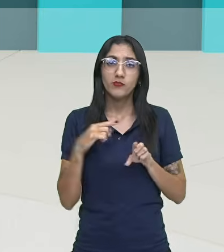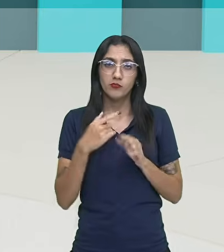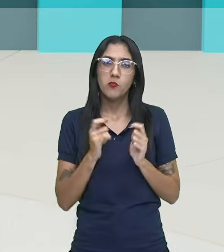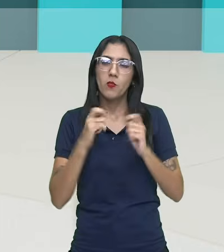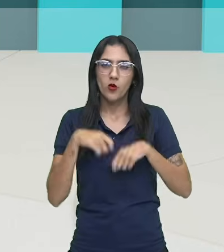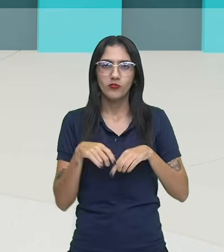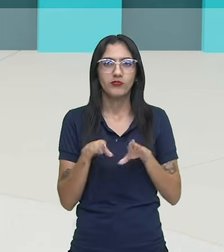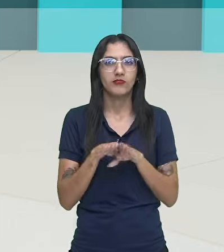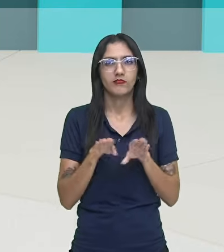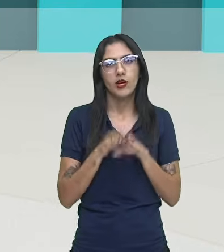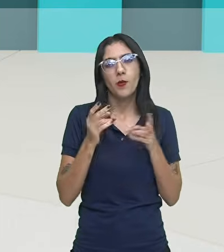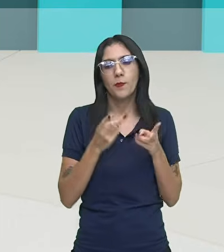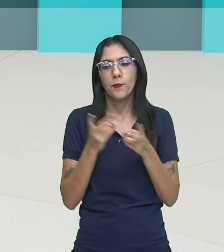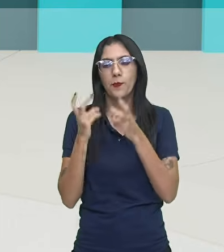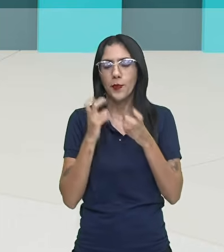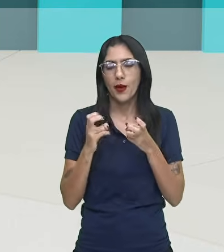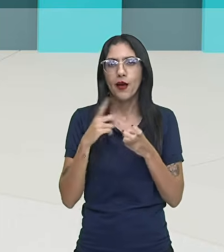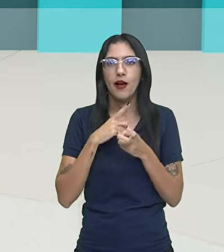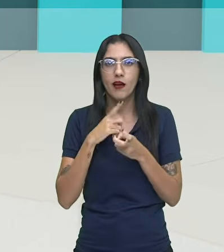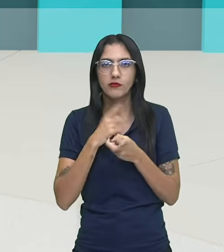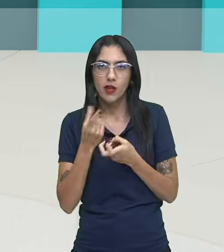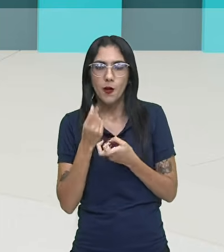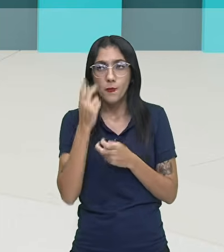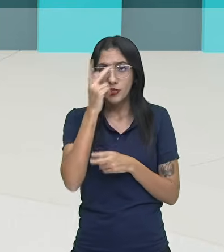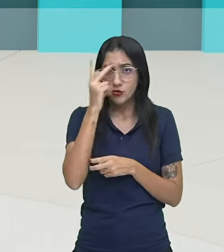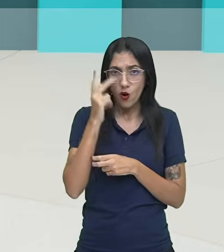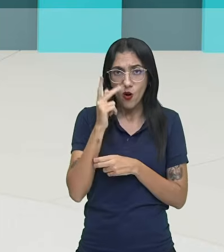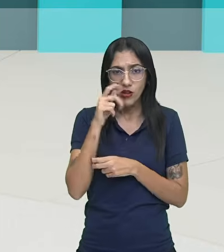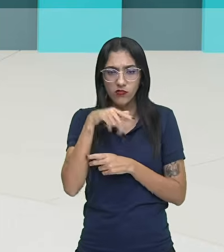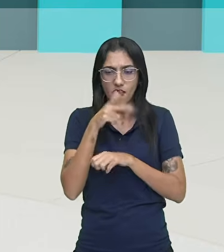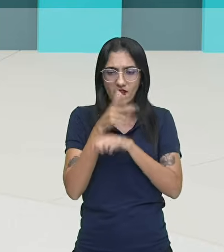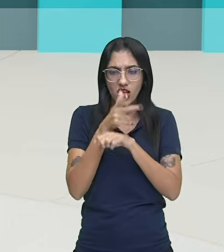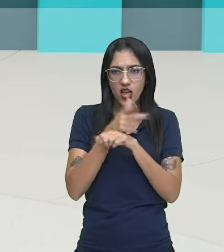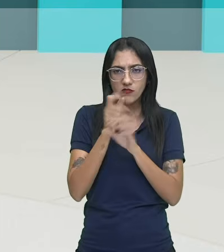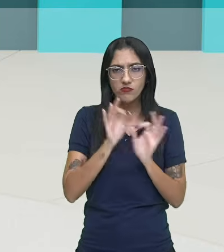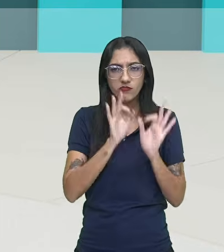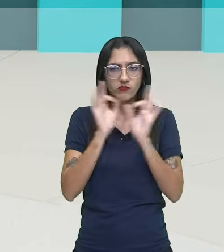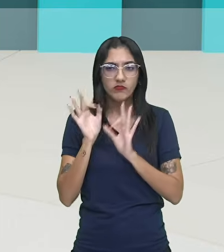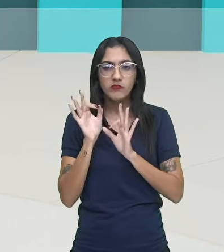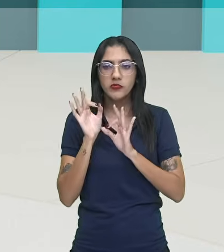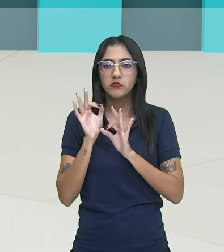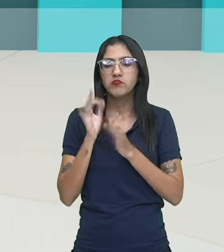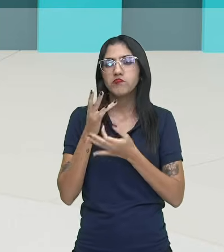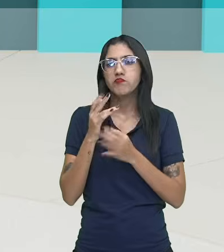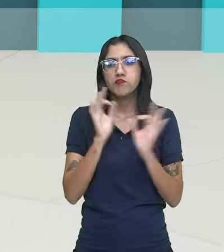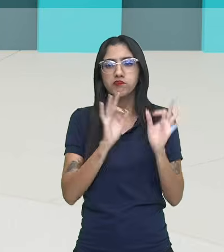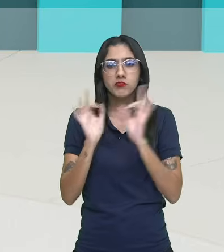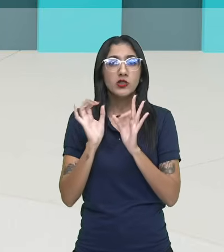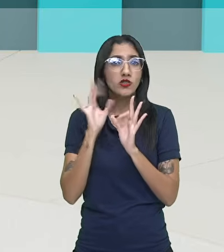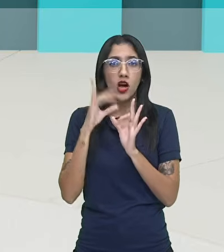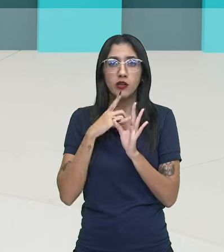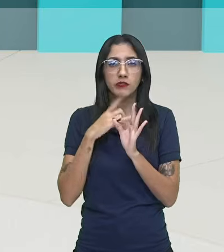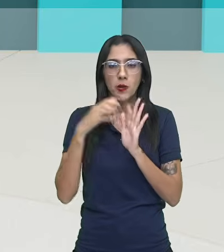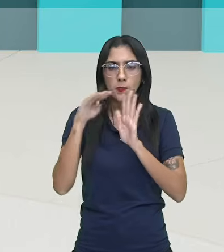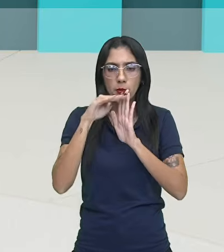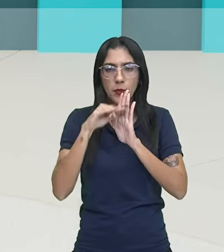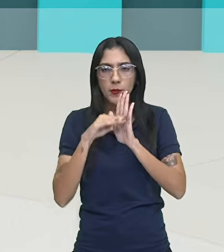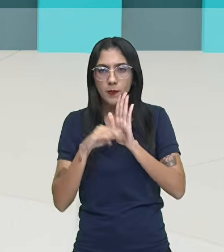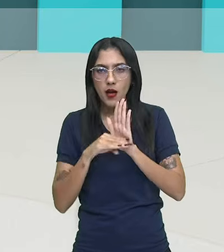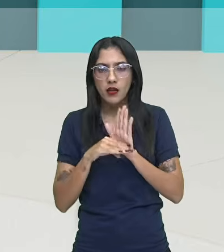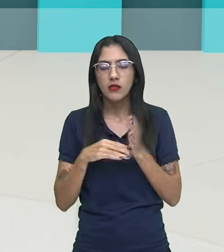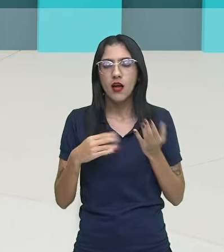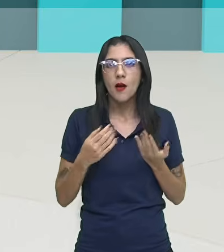um vlog, ou, digamos, um youtuber pode fazer um vídeo que só tenha instruções. Olha,